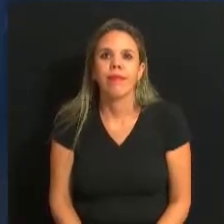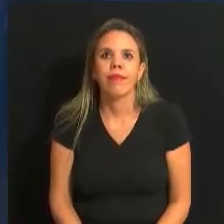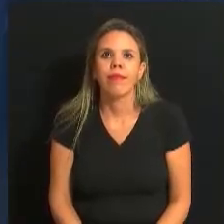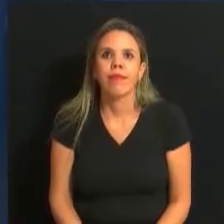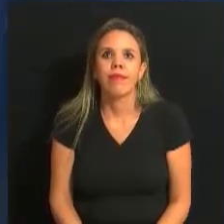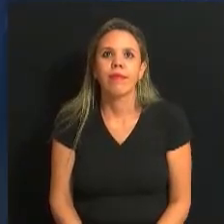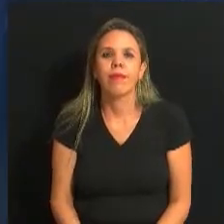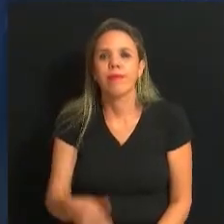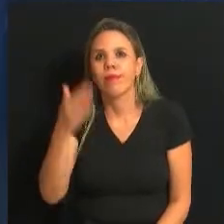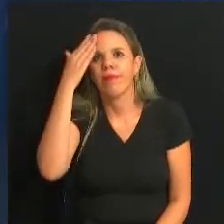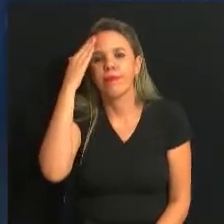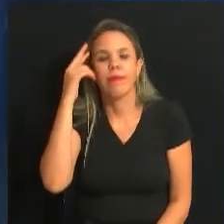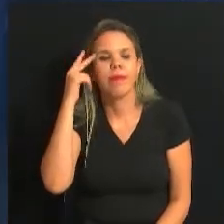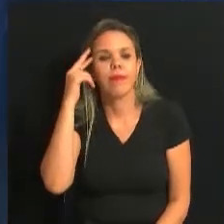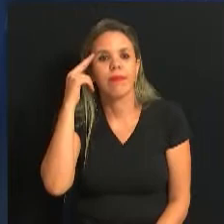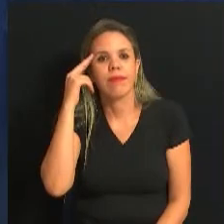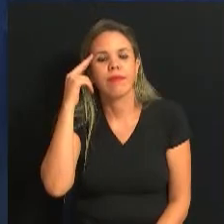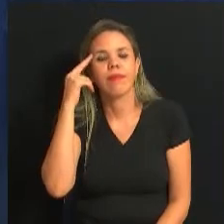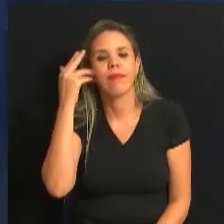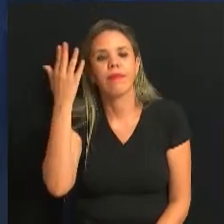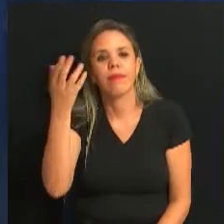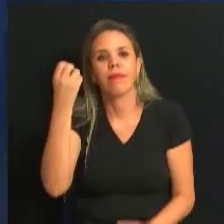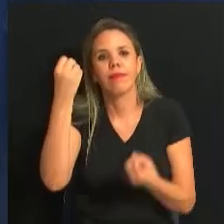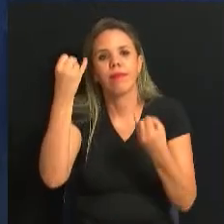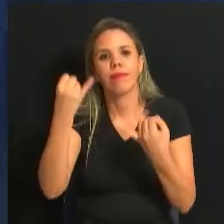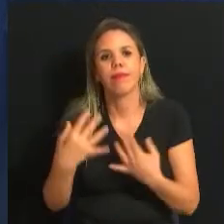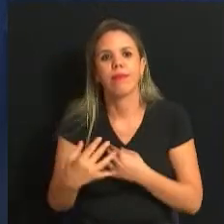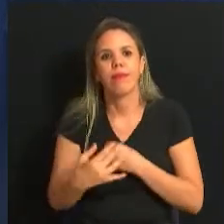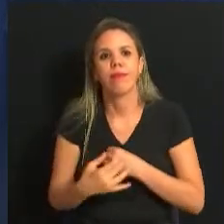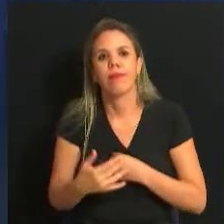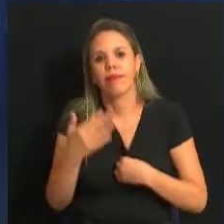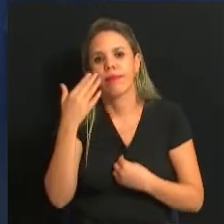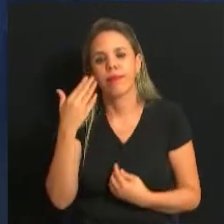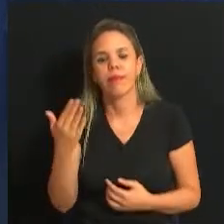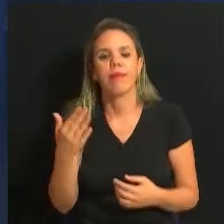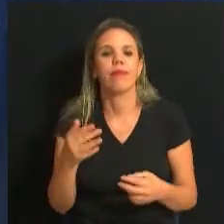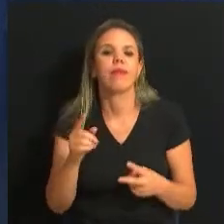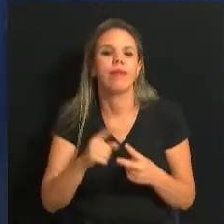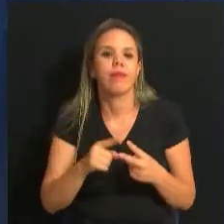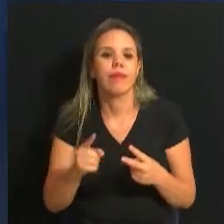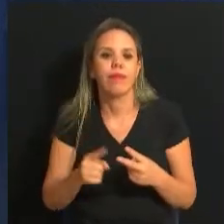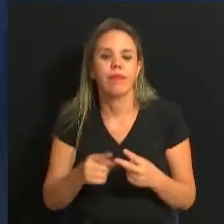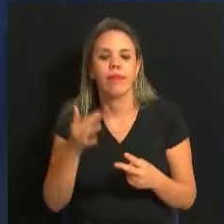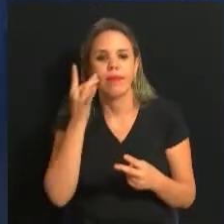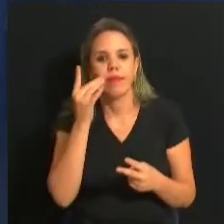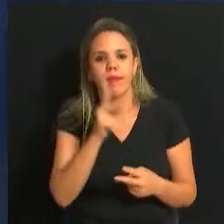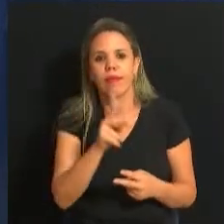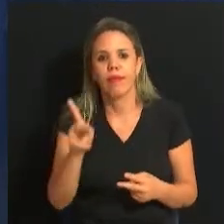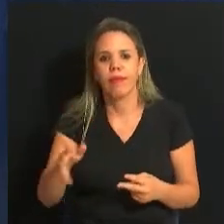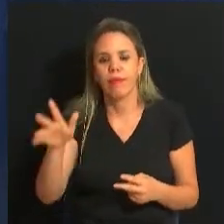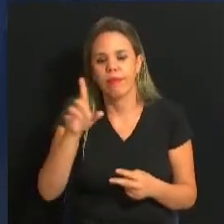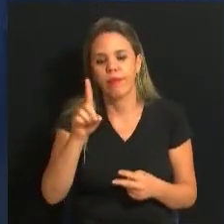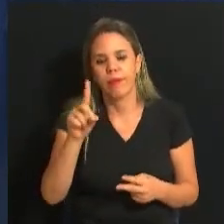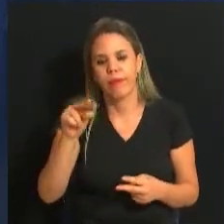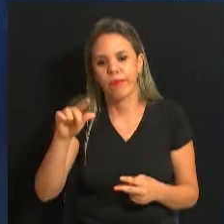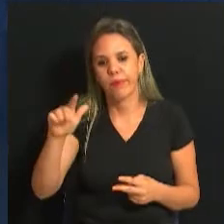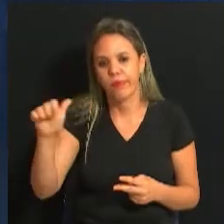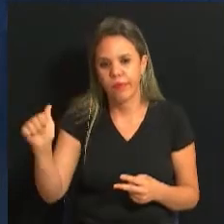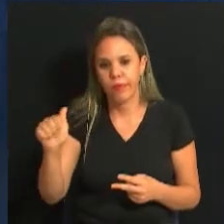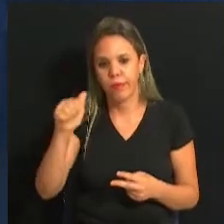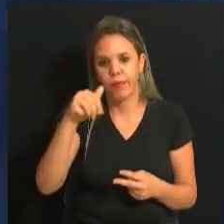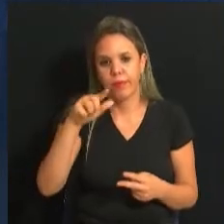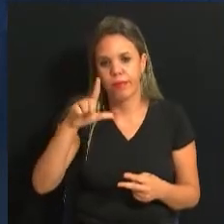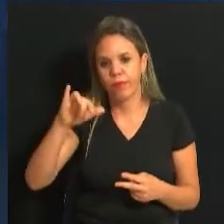Muito obrigado, André Aranha, por todas as informações. Agradeço também, né, a presença das professoras, a Daniela Gatti, a Marília